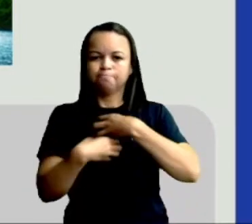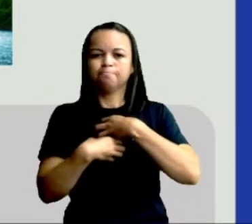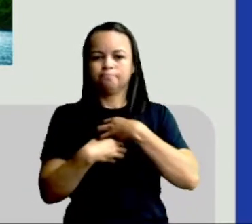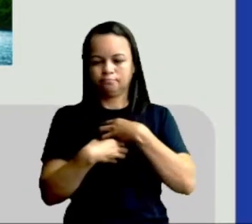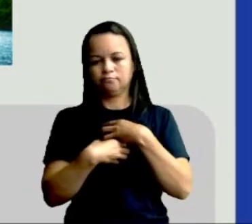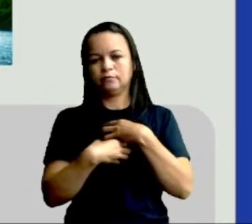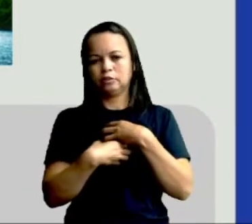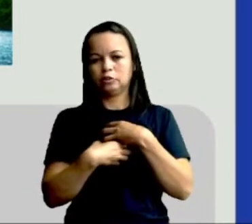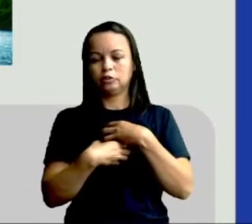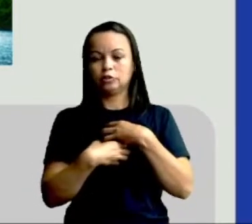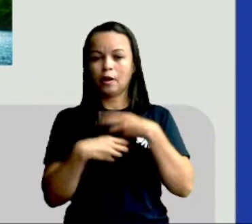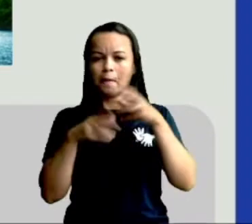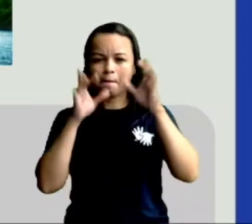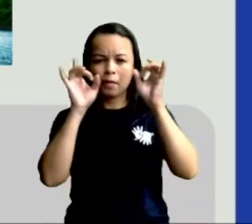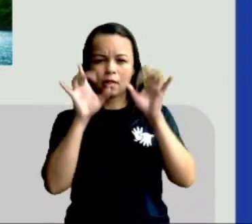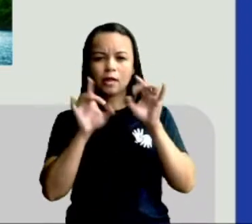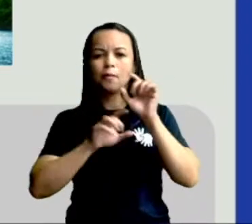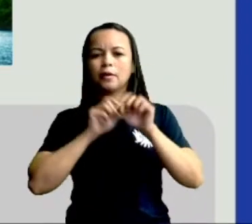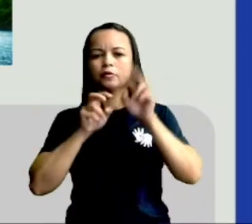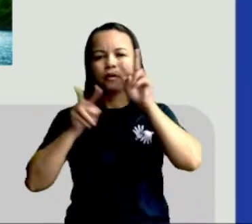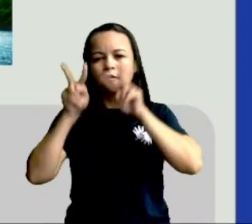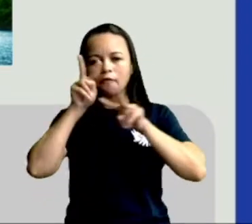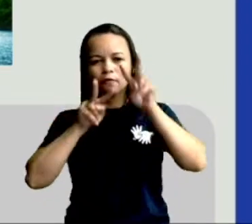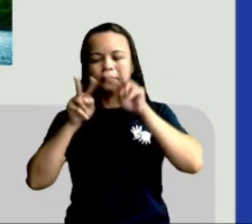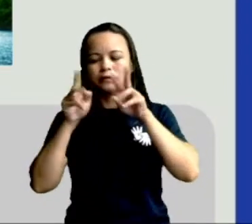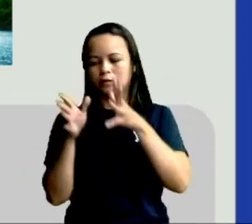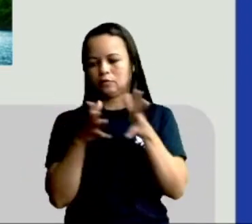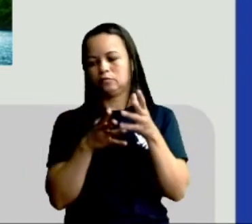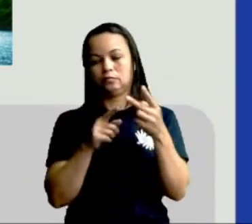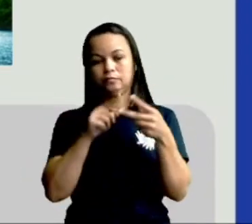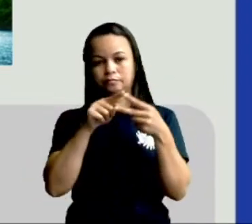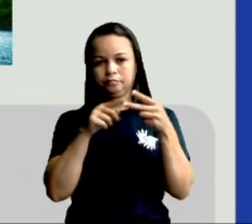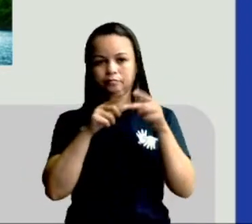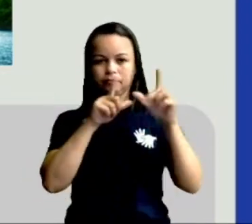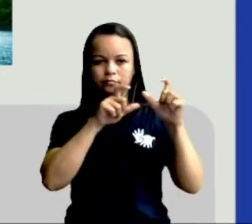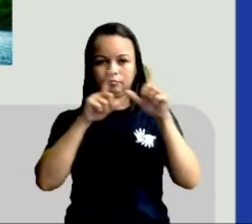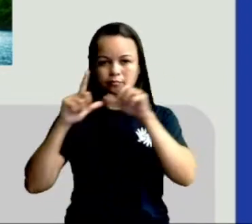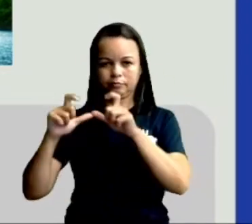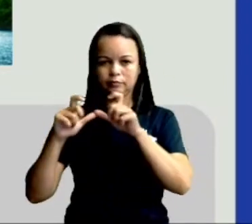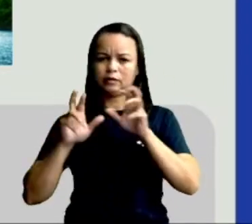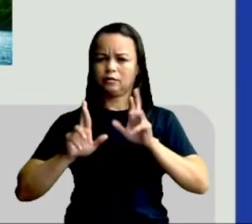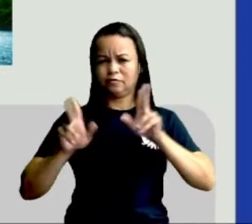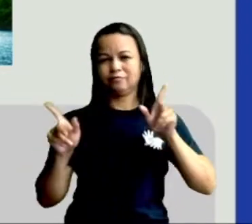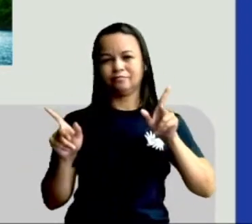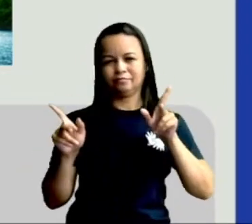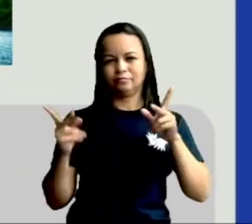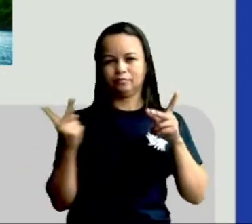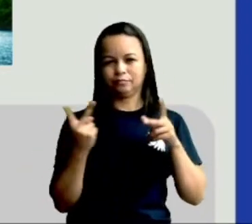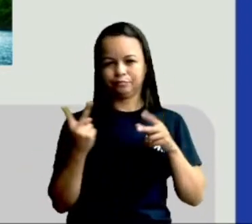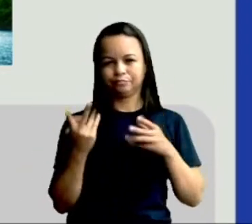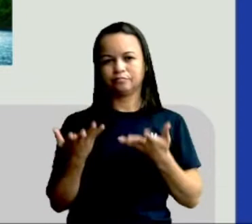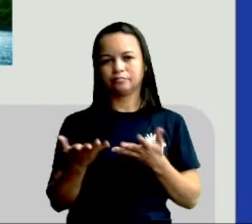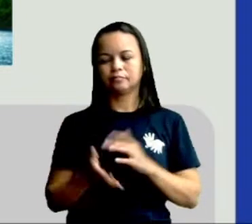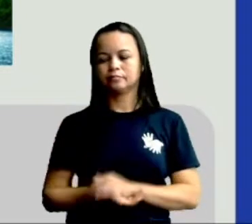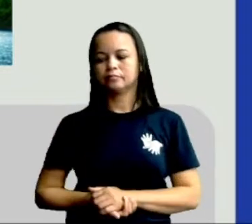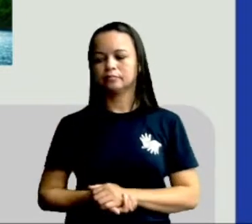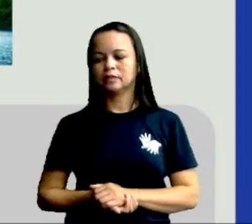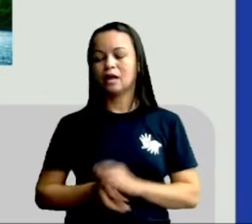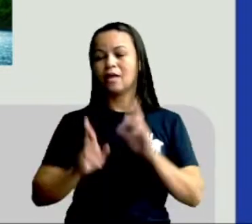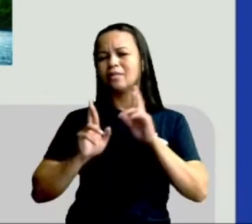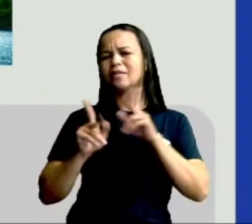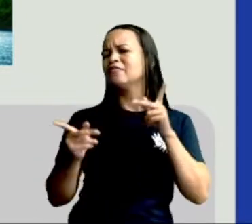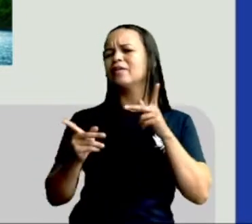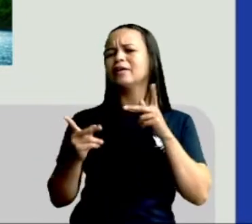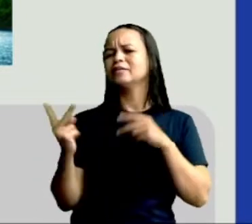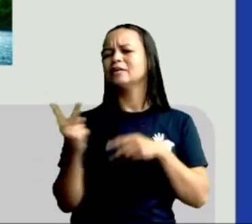especialmente a visão Olha aí eu tenho duas fotos de duas paisagens Olha como elas são diferentes qual é a